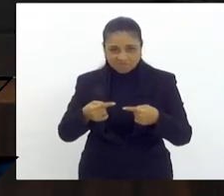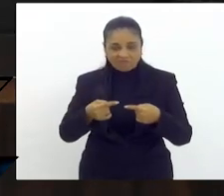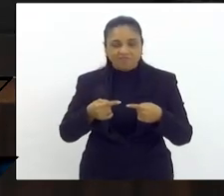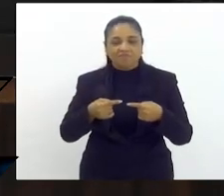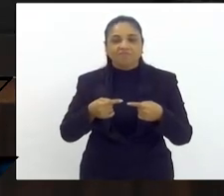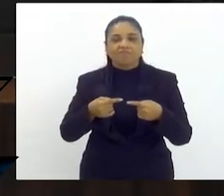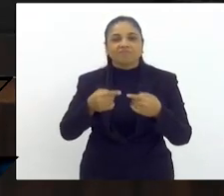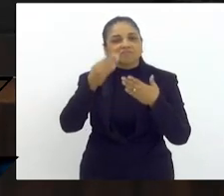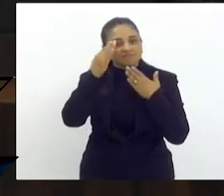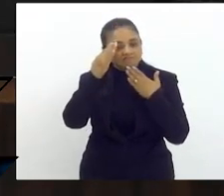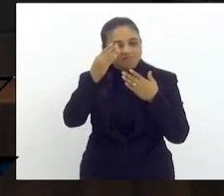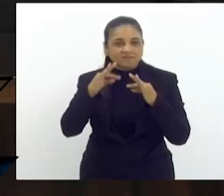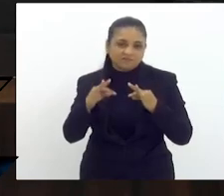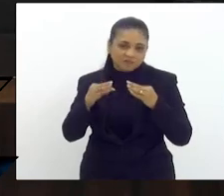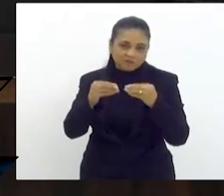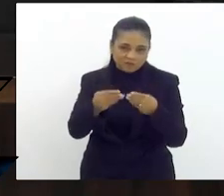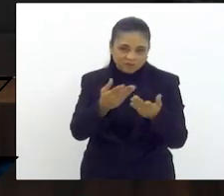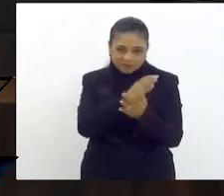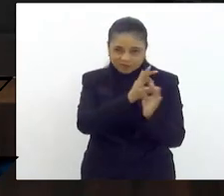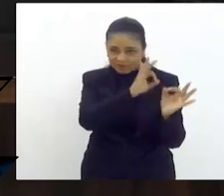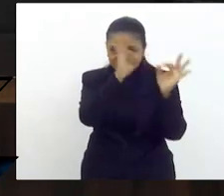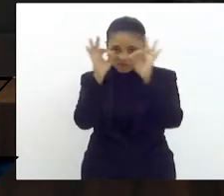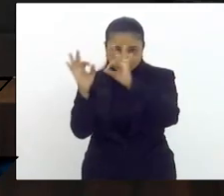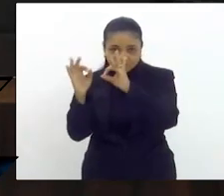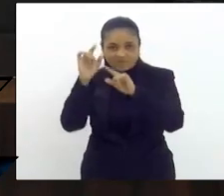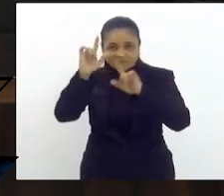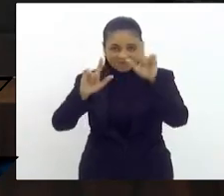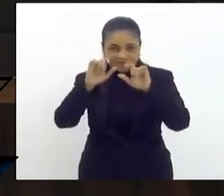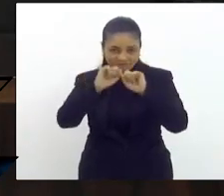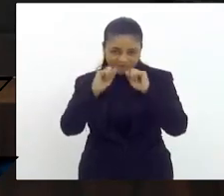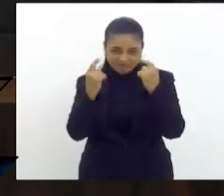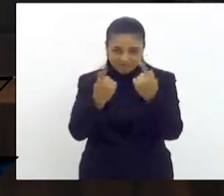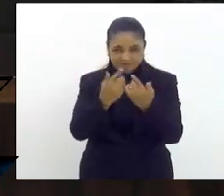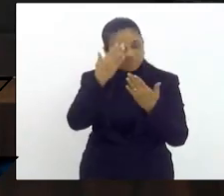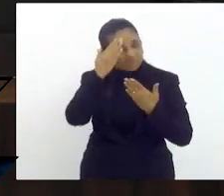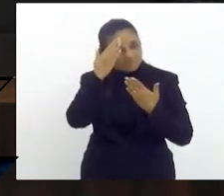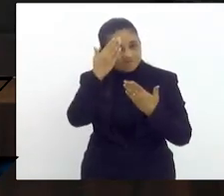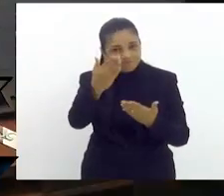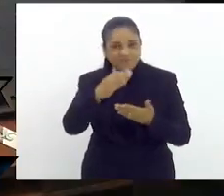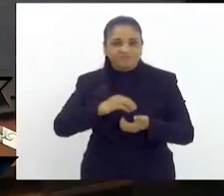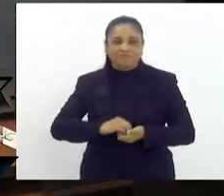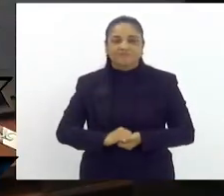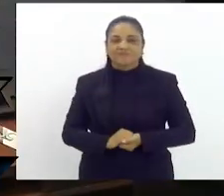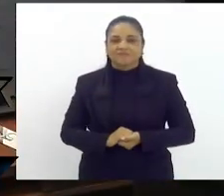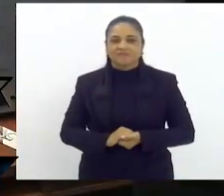agradecendo a todos e todos que nos acompanham pela TV Alerta Muito obrigado